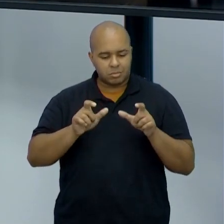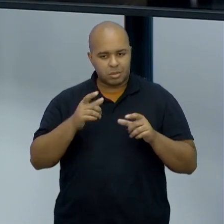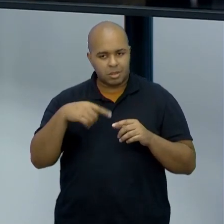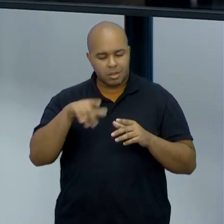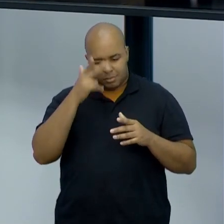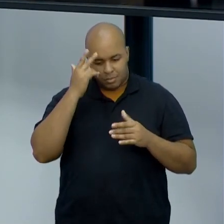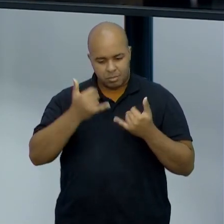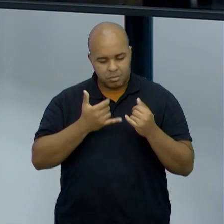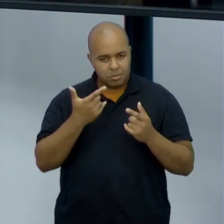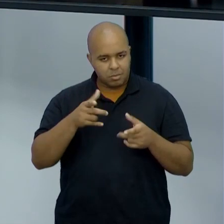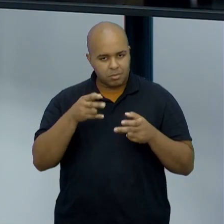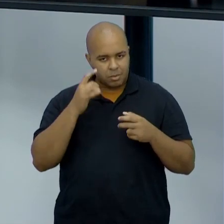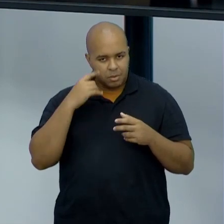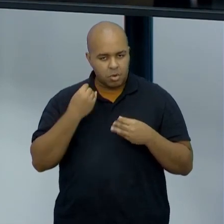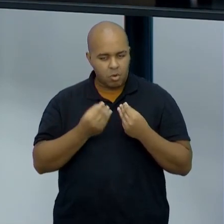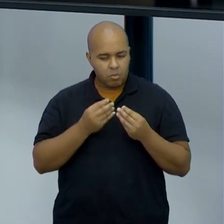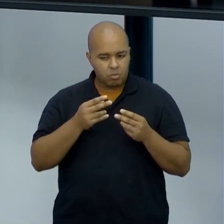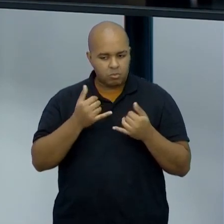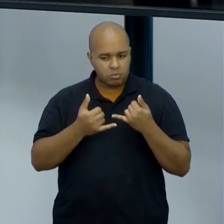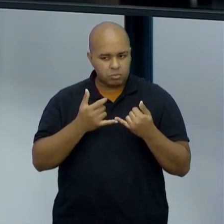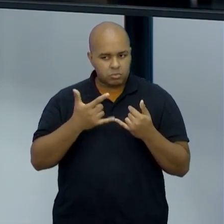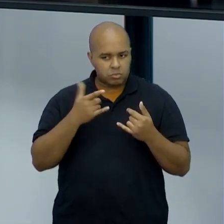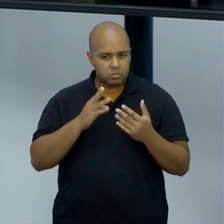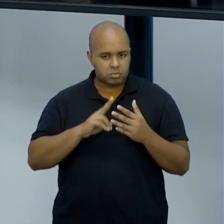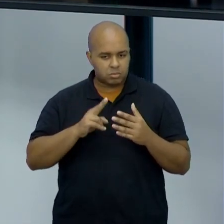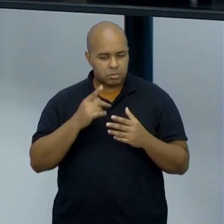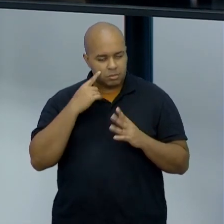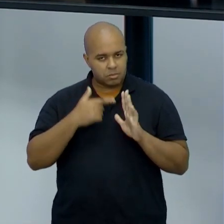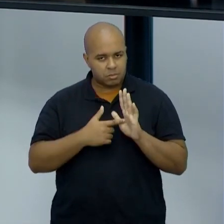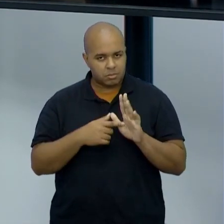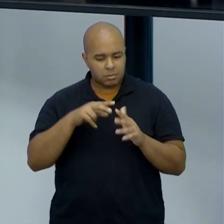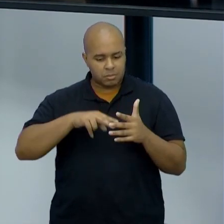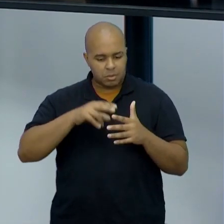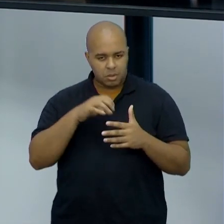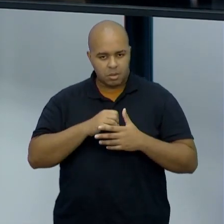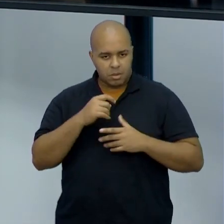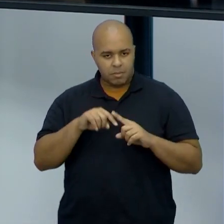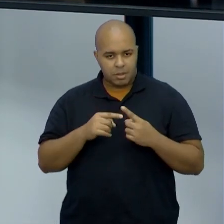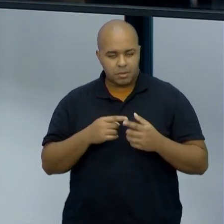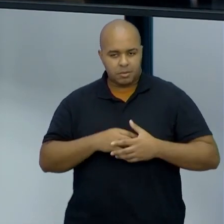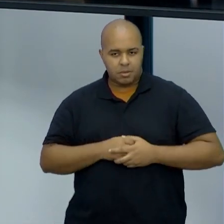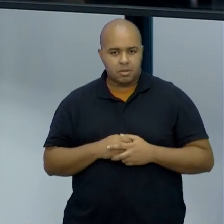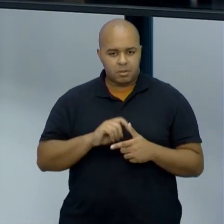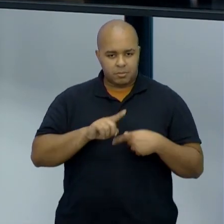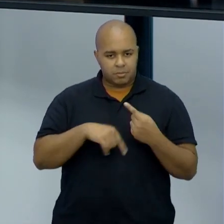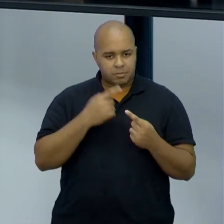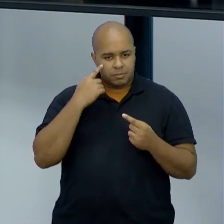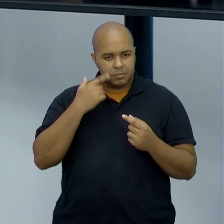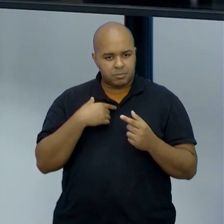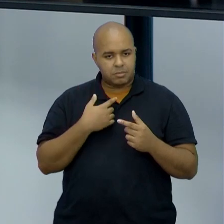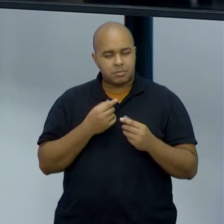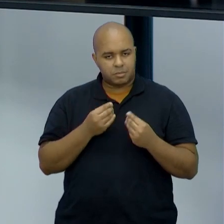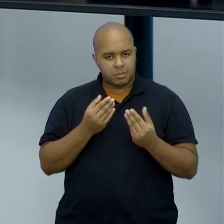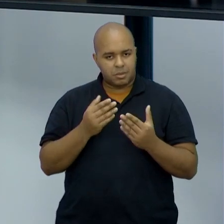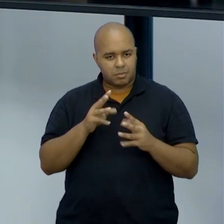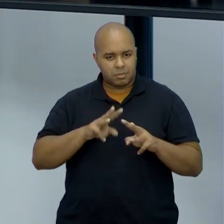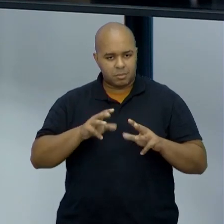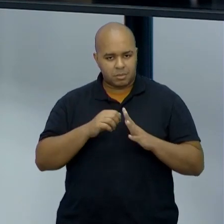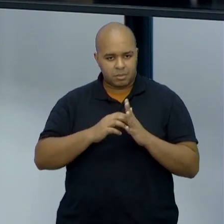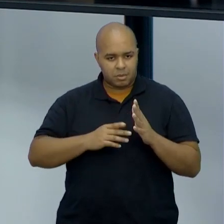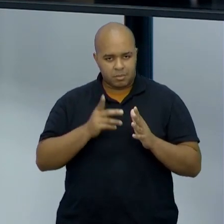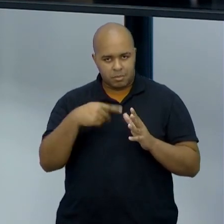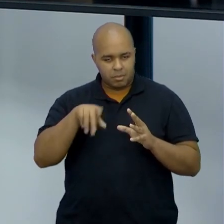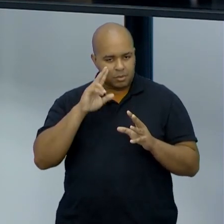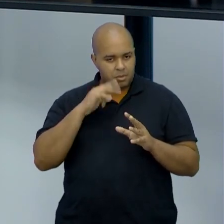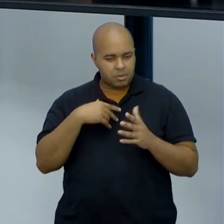jogador perceba como que o jogo vai funcionar. Eu estou dando uma leitura bem rápida aqui, mas depois a gente disponibiliza na tarefa o material